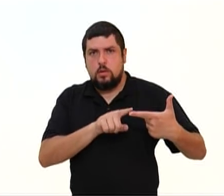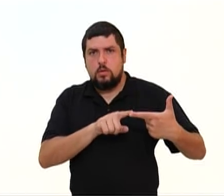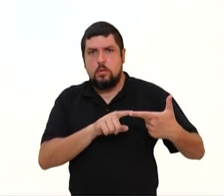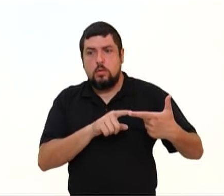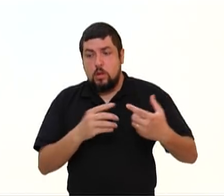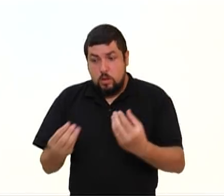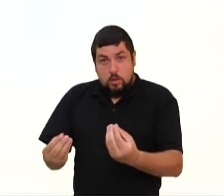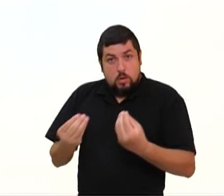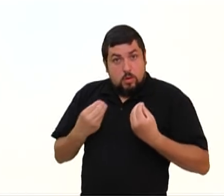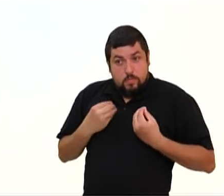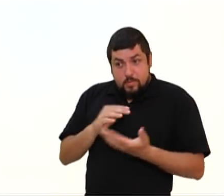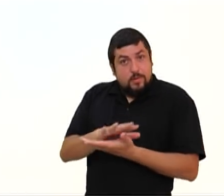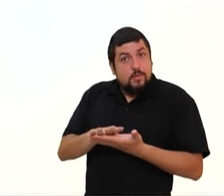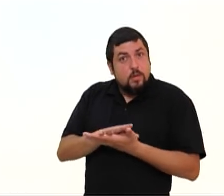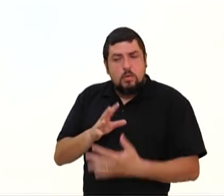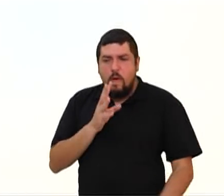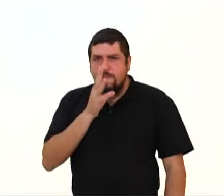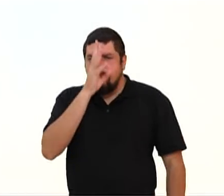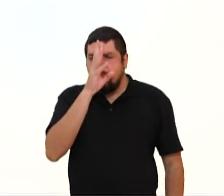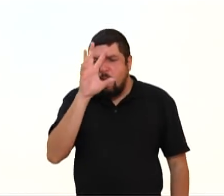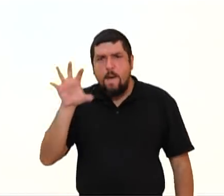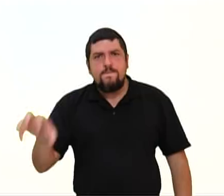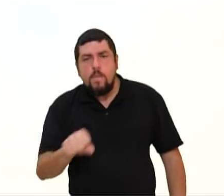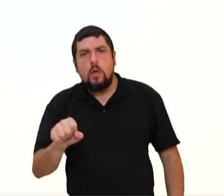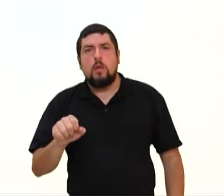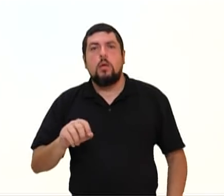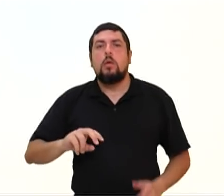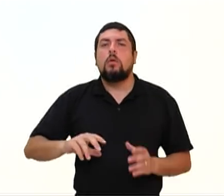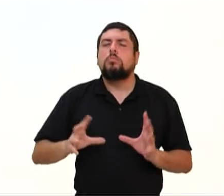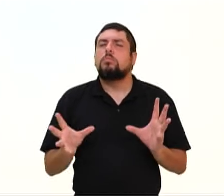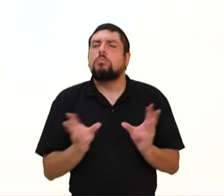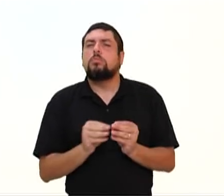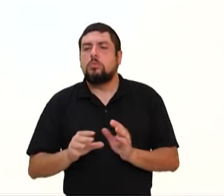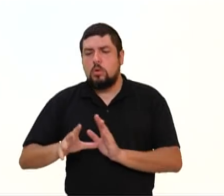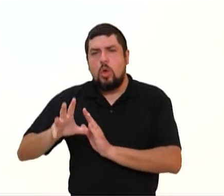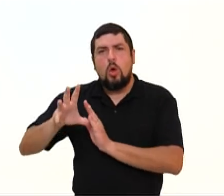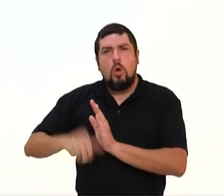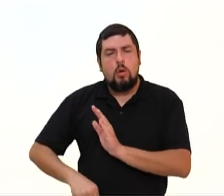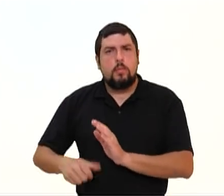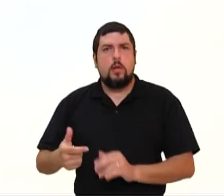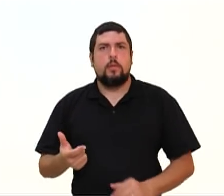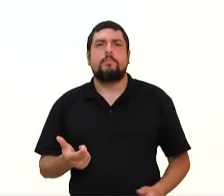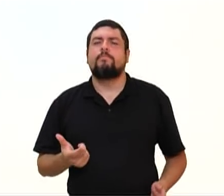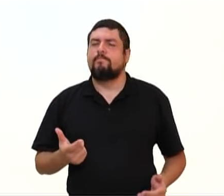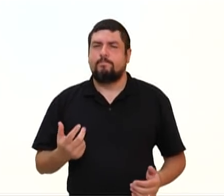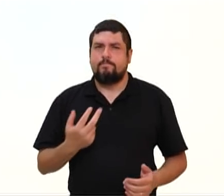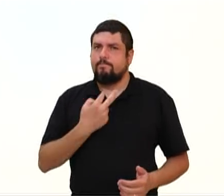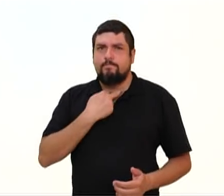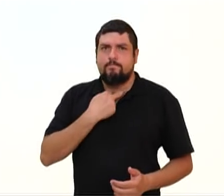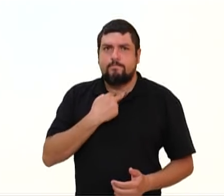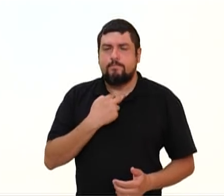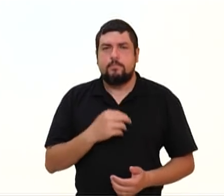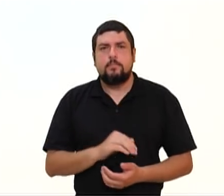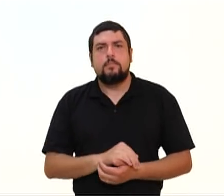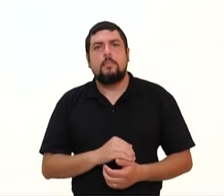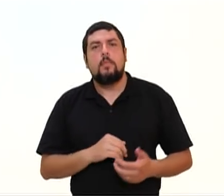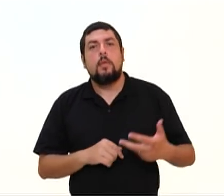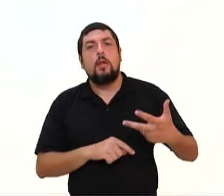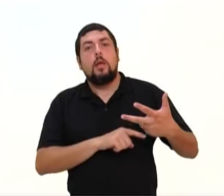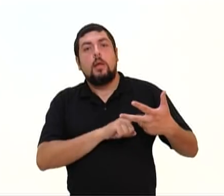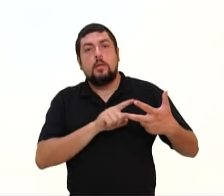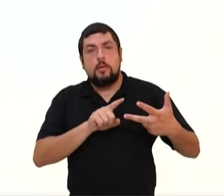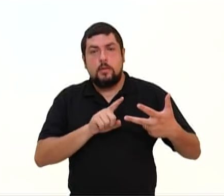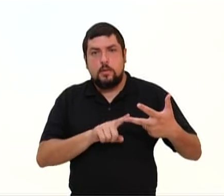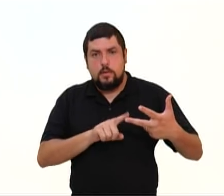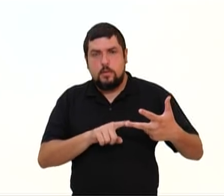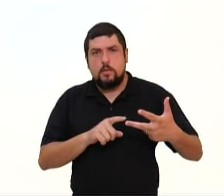foi dado, ou seja, não roubar pertences dos outros. Né? É muito feio fazer esse tipo de situação. Não